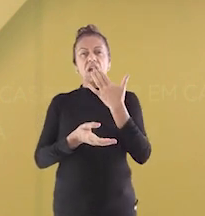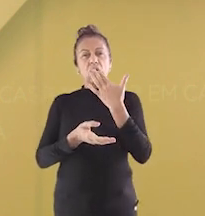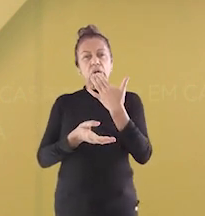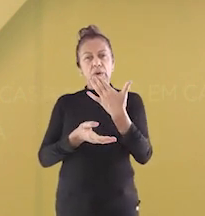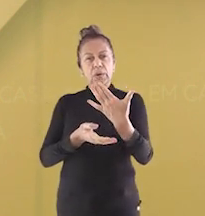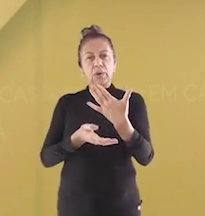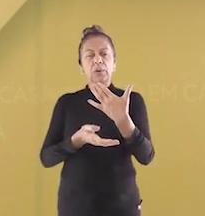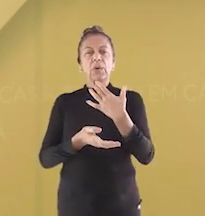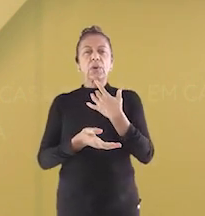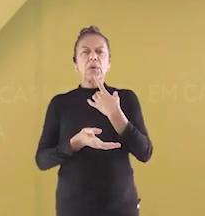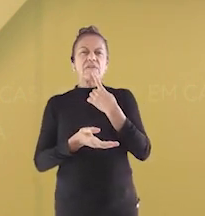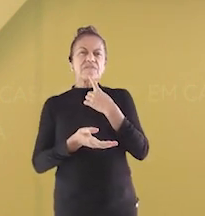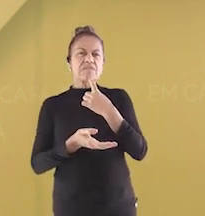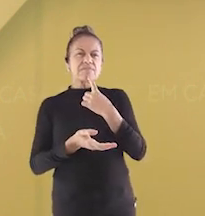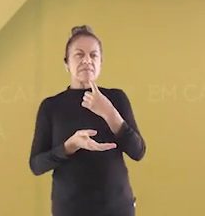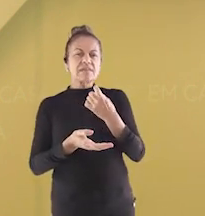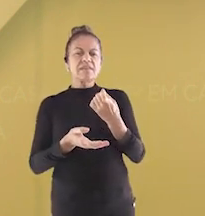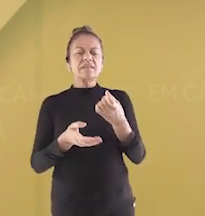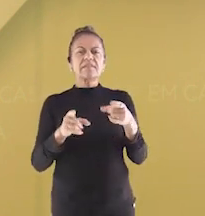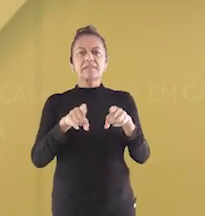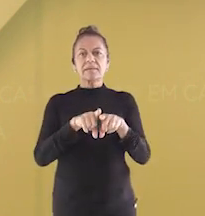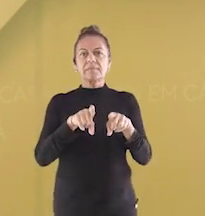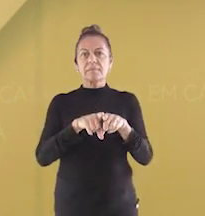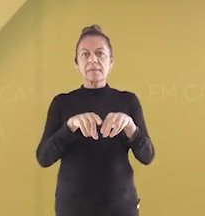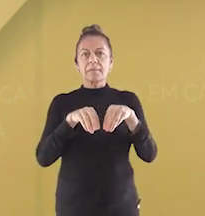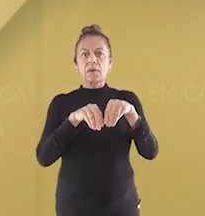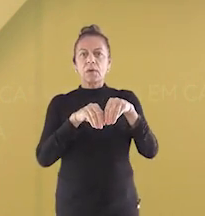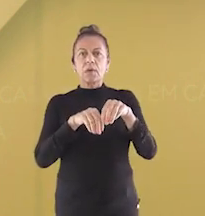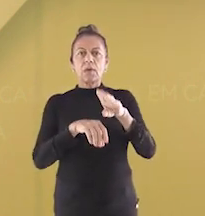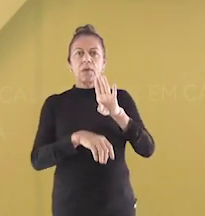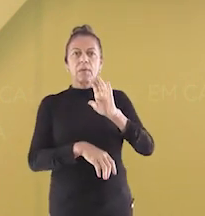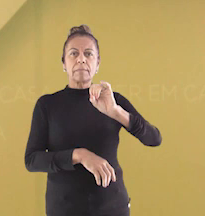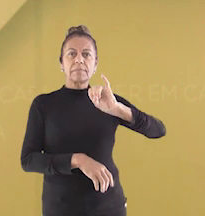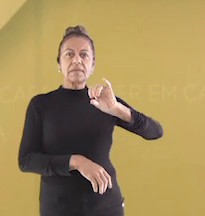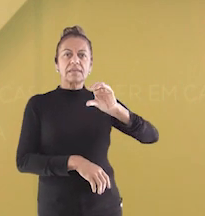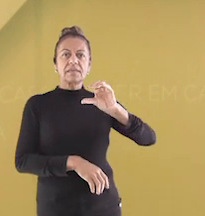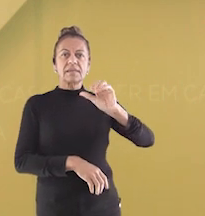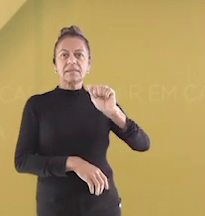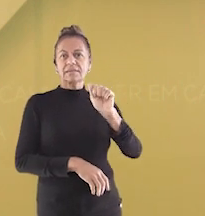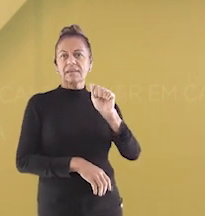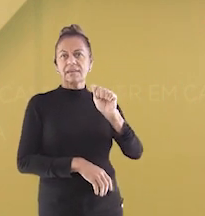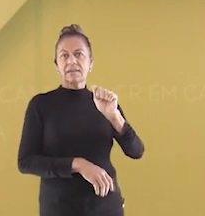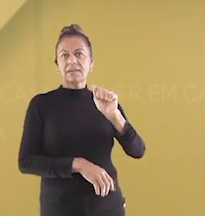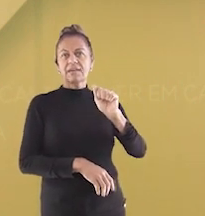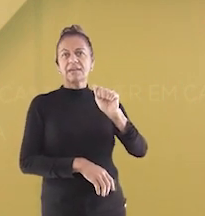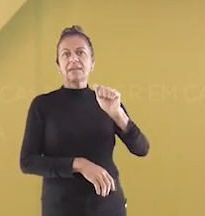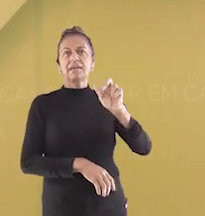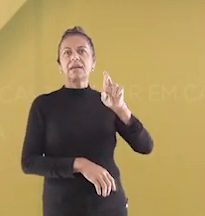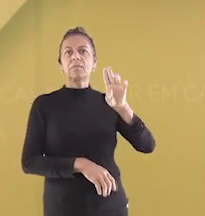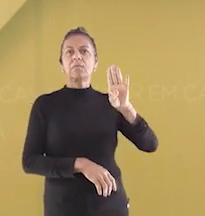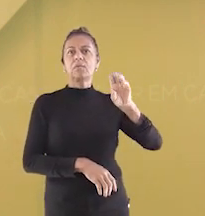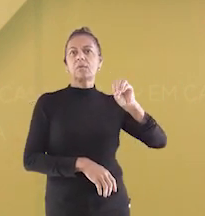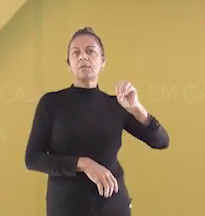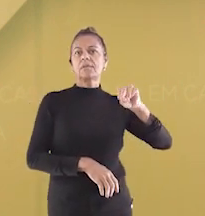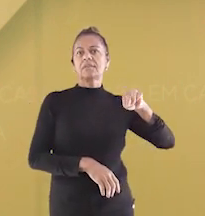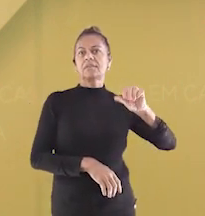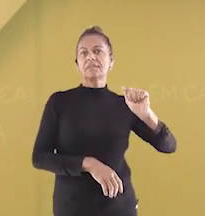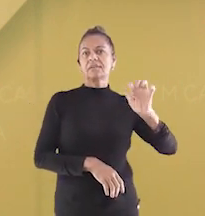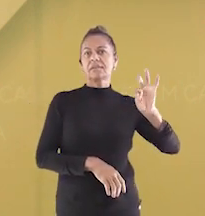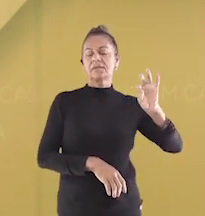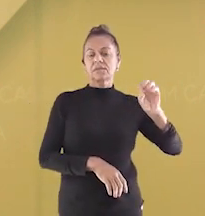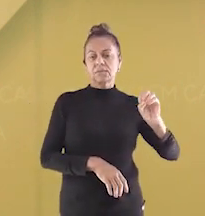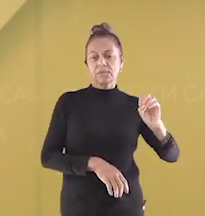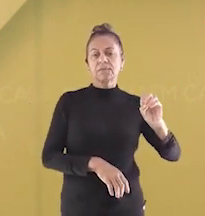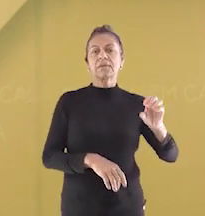nossa lava, bicarbonato, que é um dos reagentes, e vinagre, que vai ser o outro reagente que, ao misturar